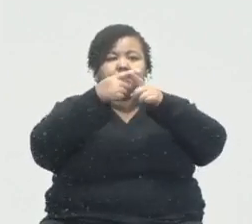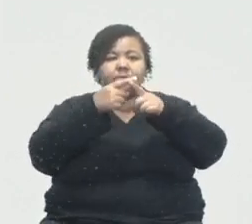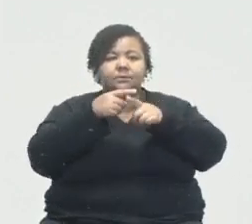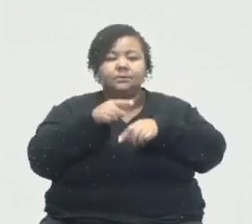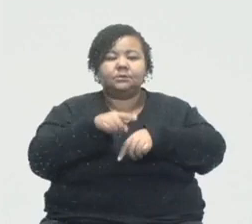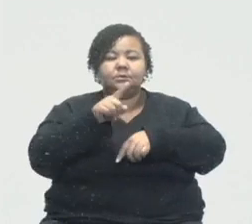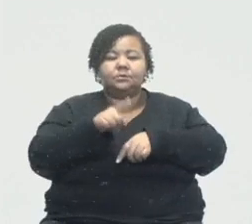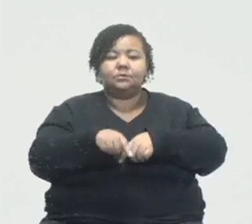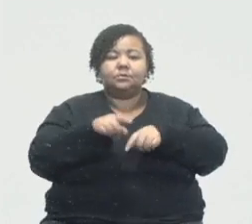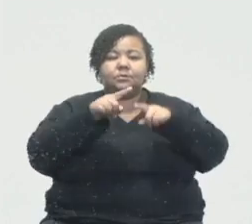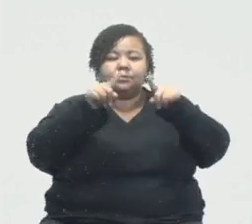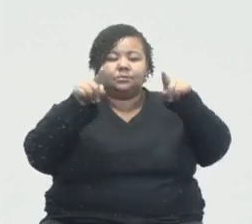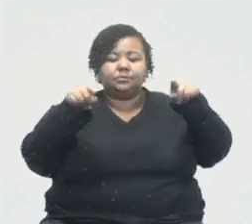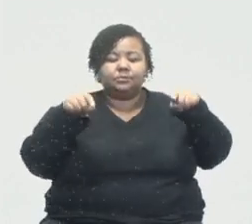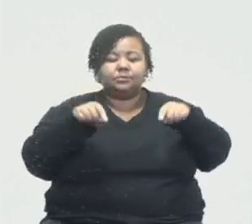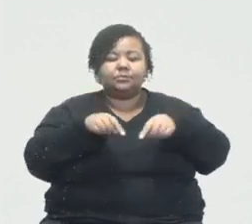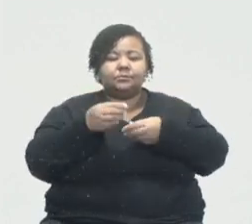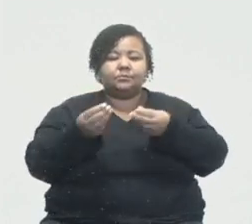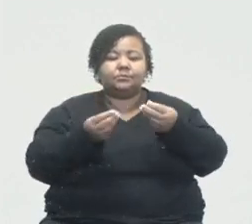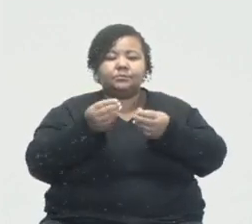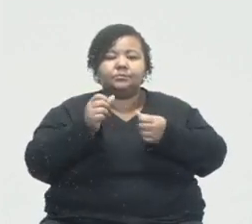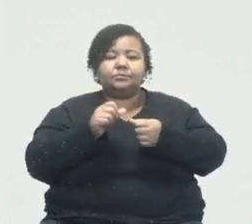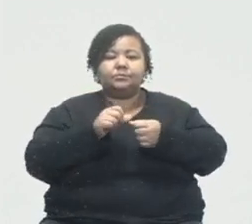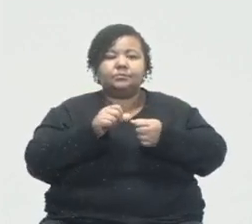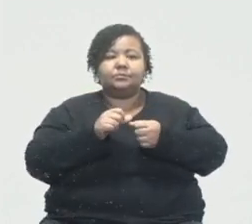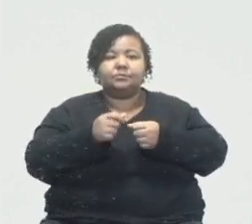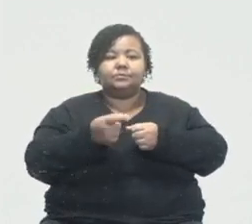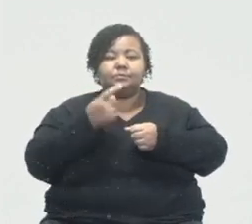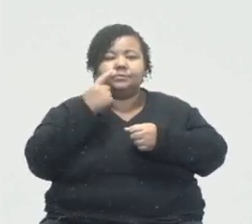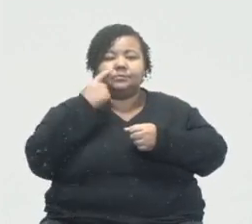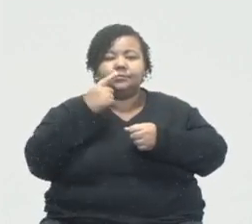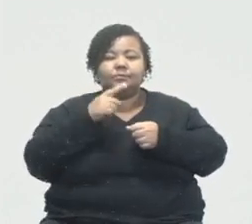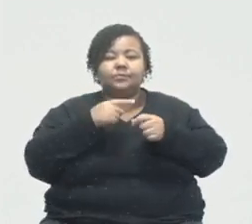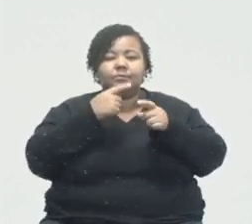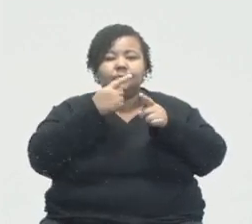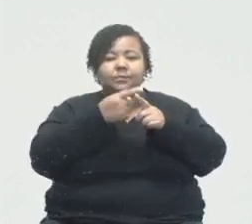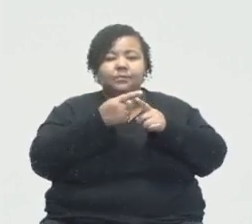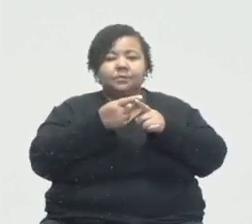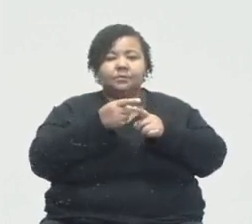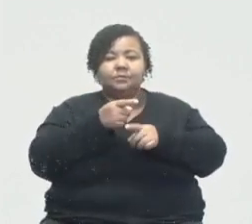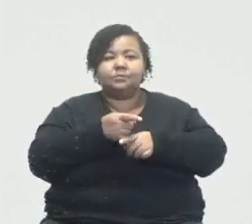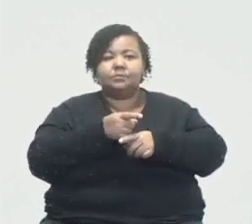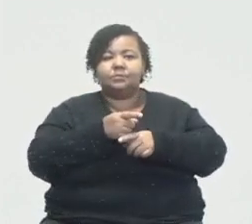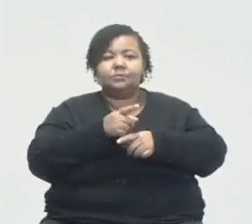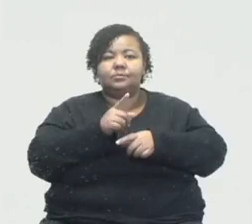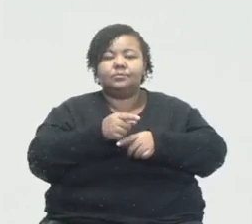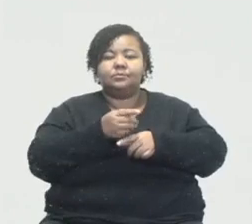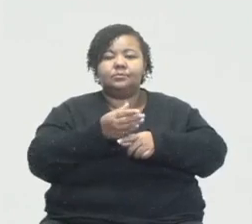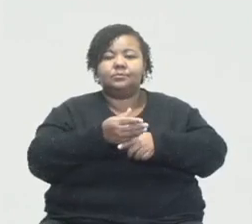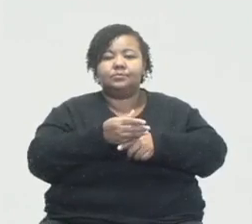multiplicação de matrizes, então como a gente faz a multiplicação de matrizes, nós multiplicamos